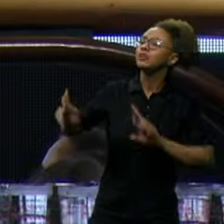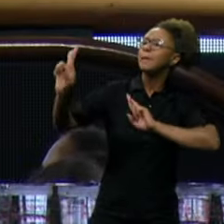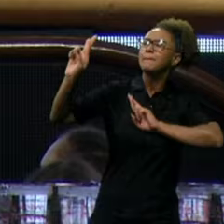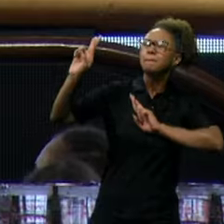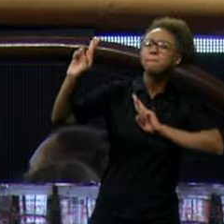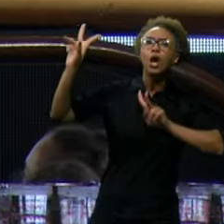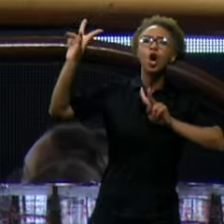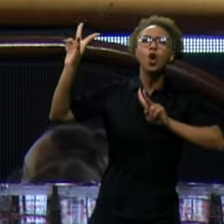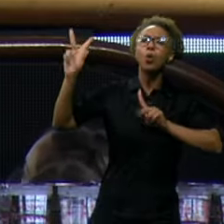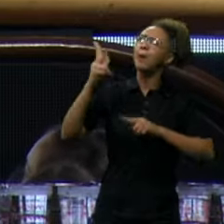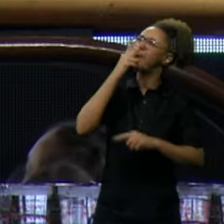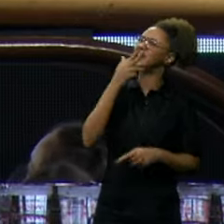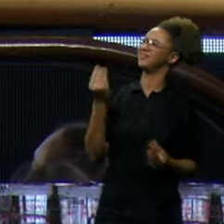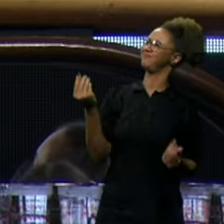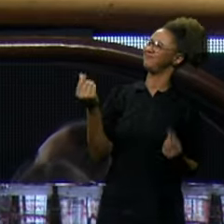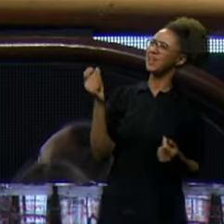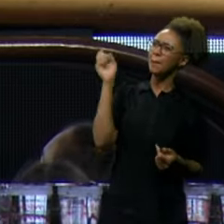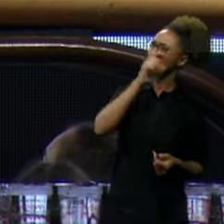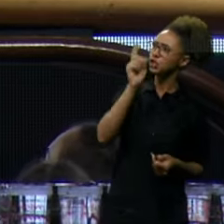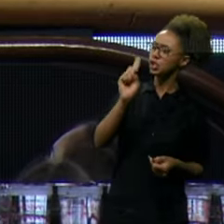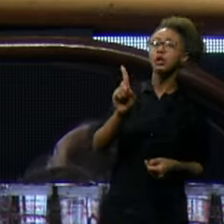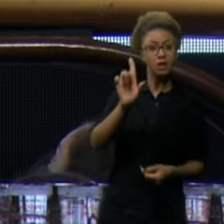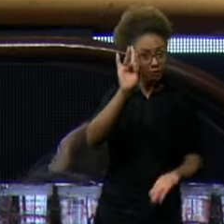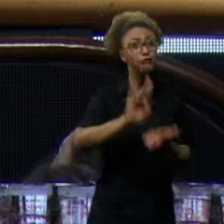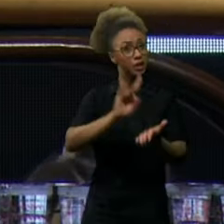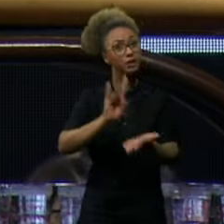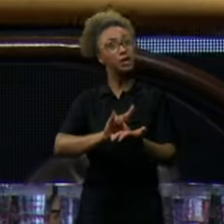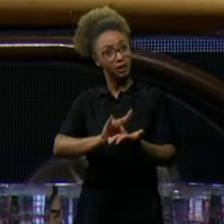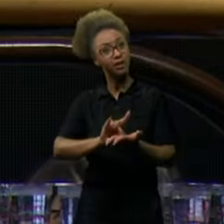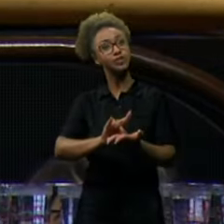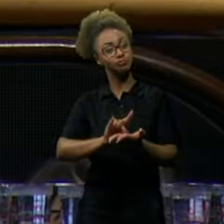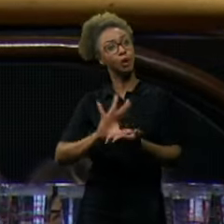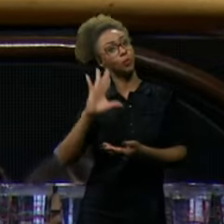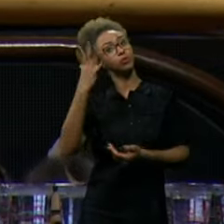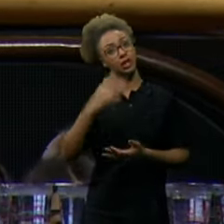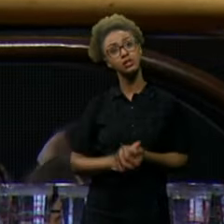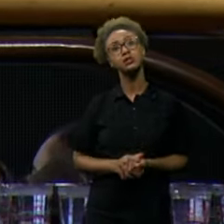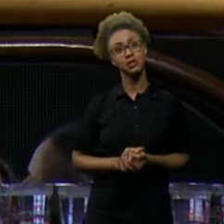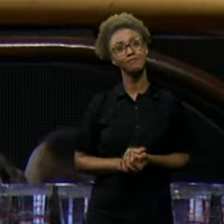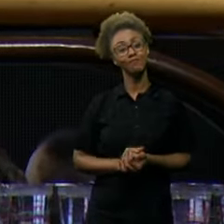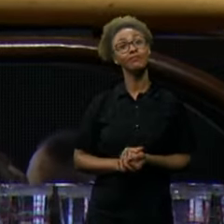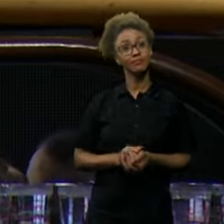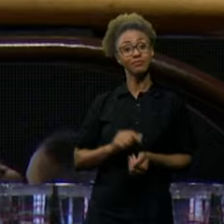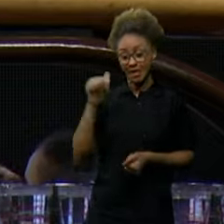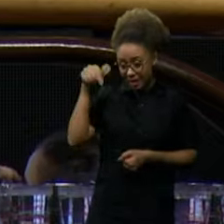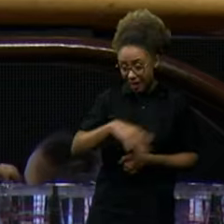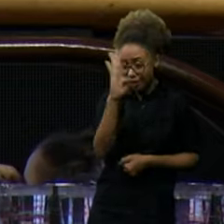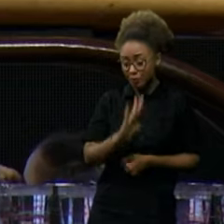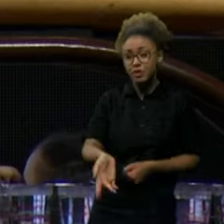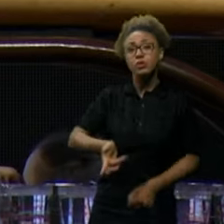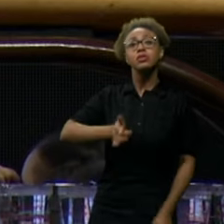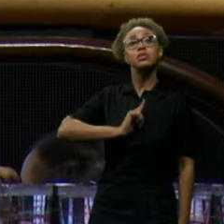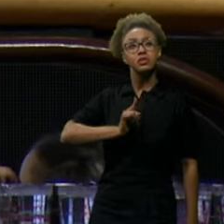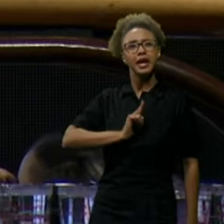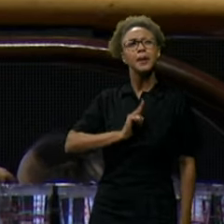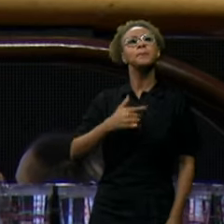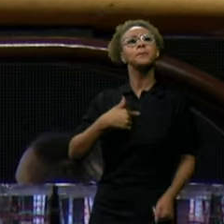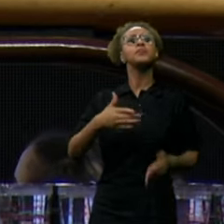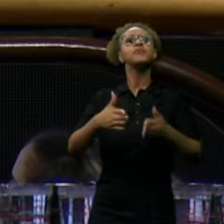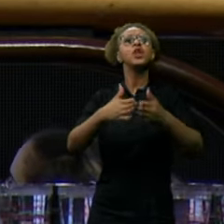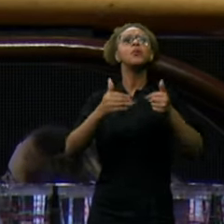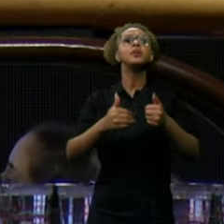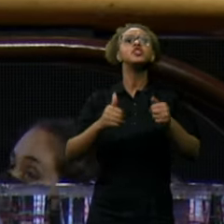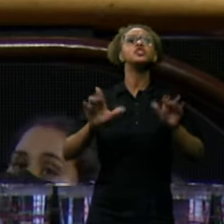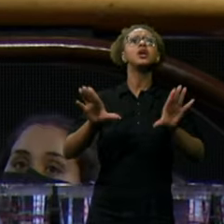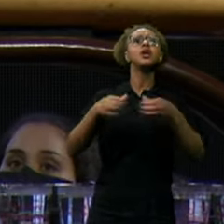vezes da nossa que parece até mentira mas não é mentira é verdade e isso tá muito pertinho da gente no Brasil eu pedi para o pessoal